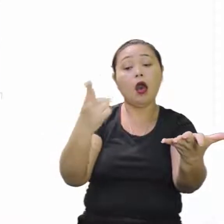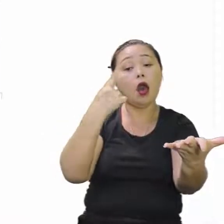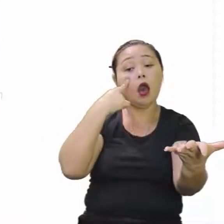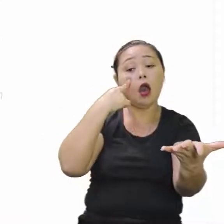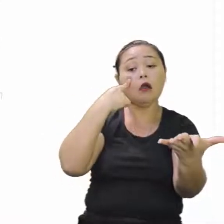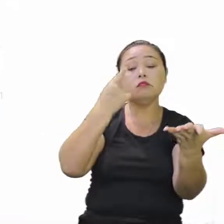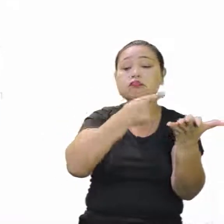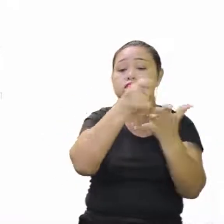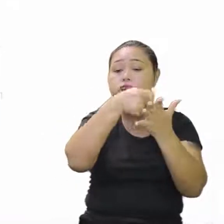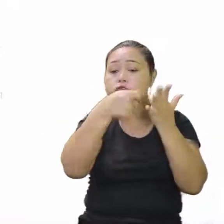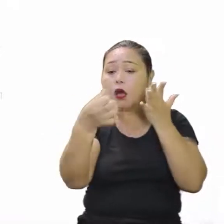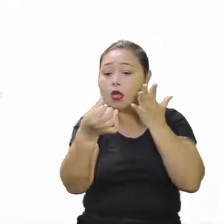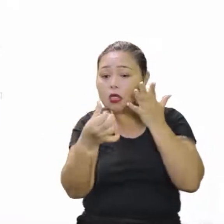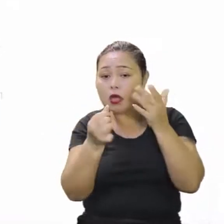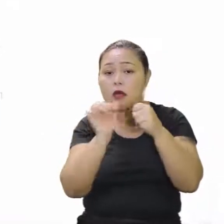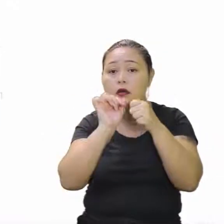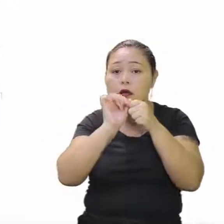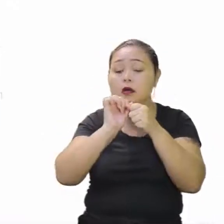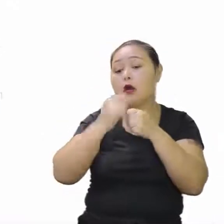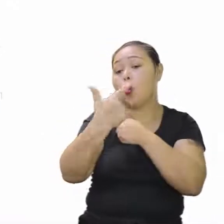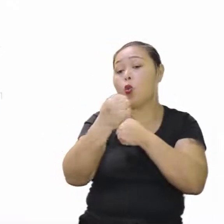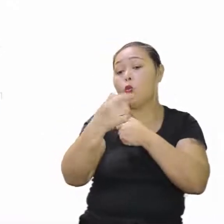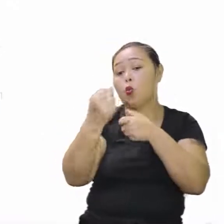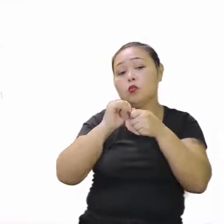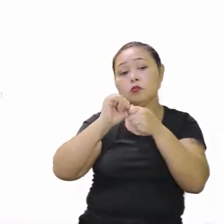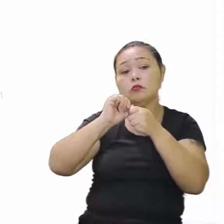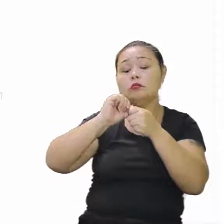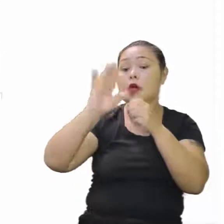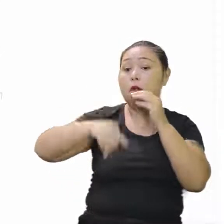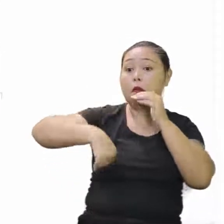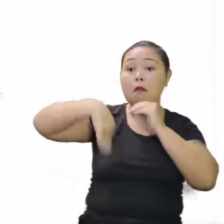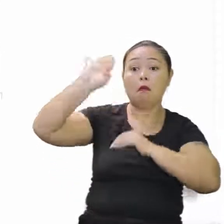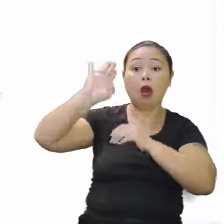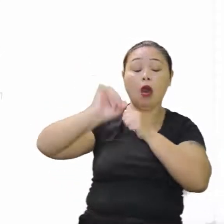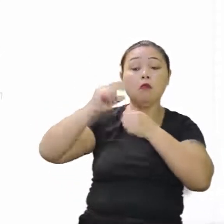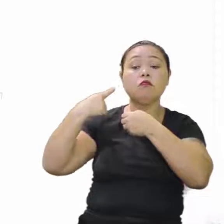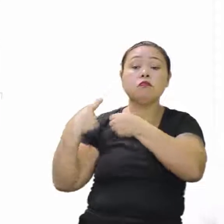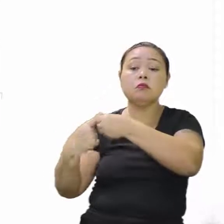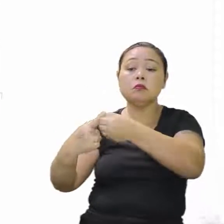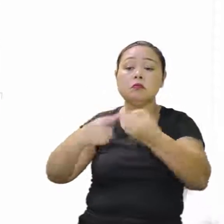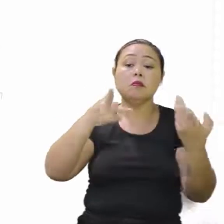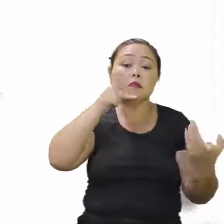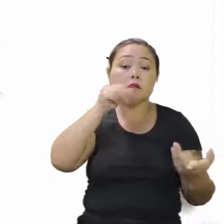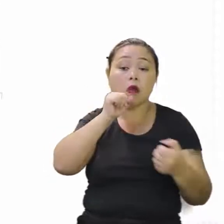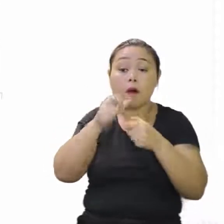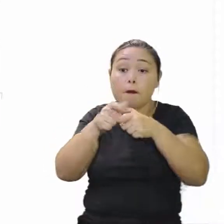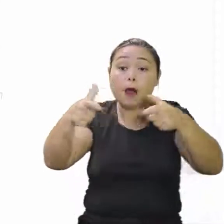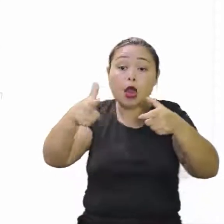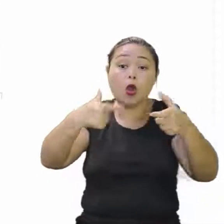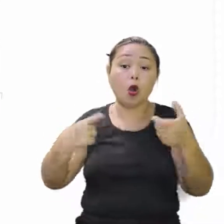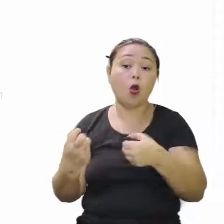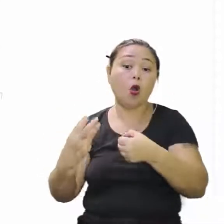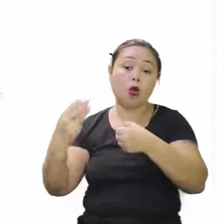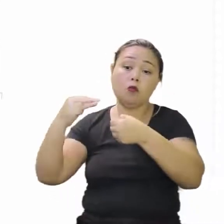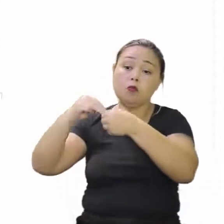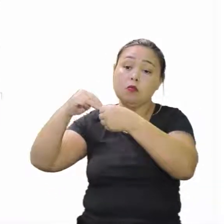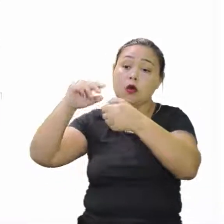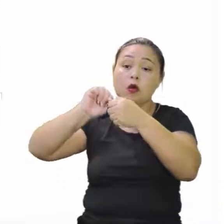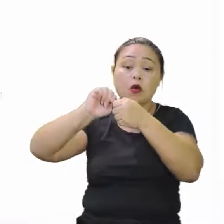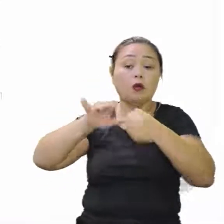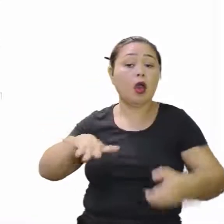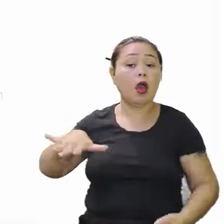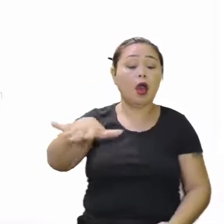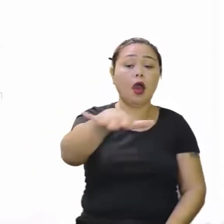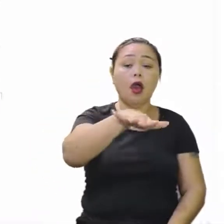primeiro semestre de 2020, quem é o município que desmatou mais. O município de Porto Velho, claro que é o maior município, em